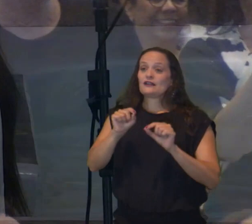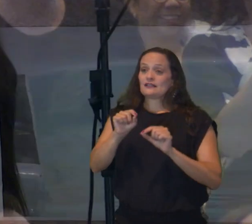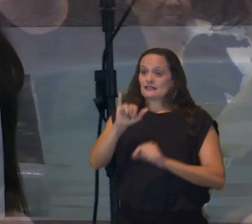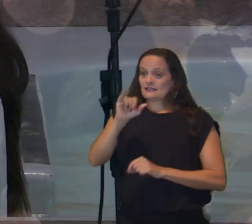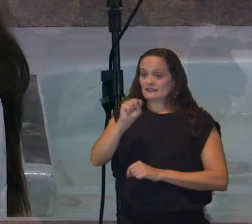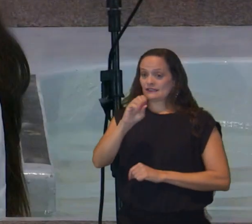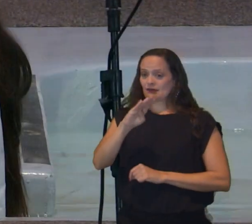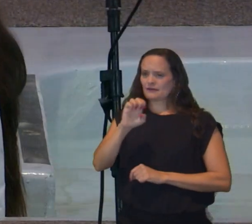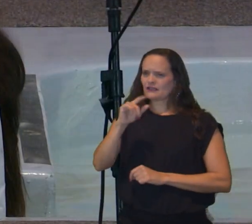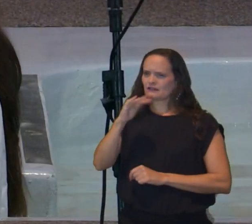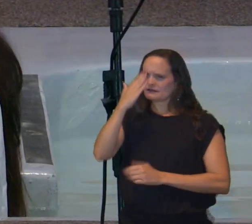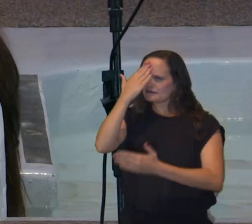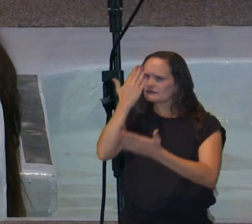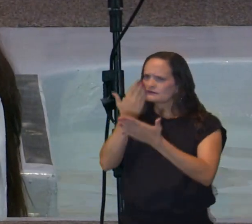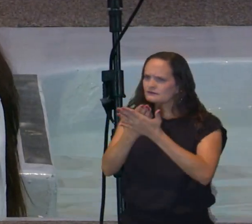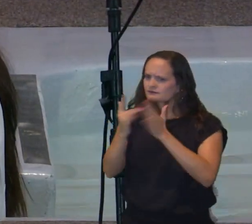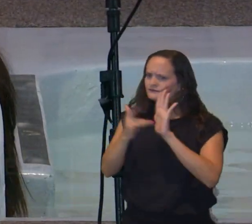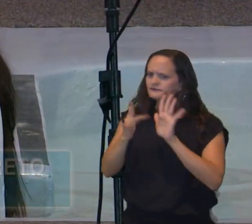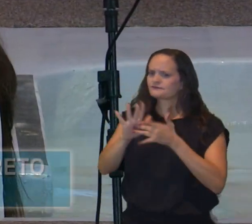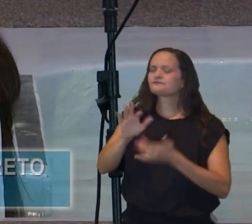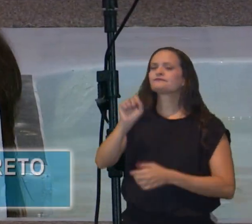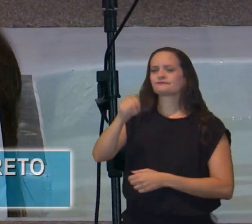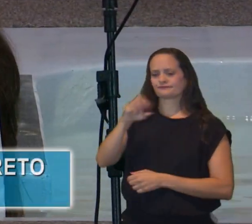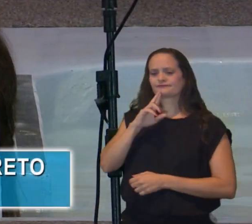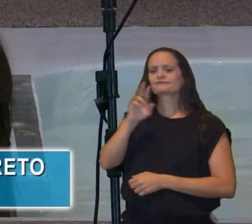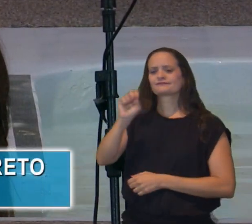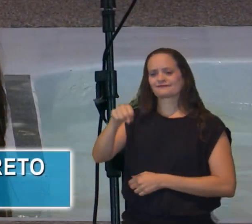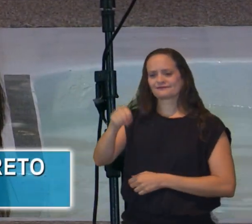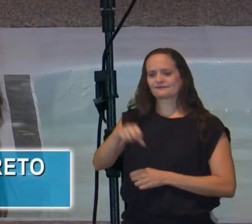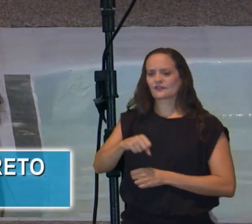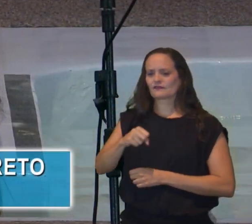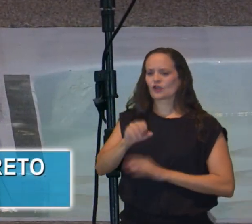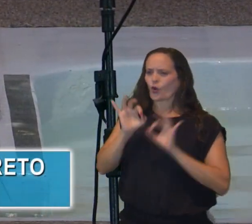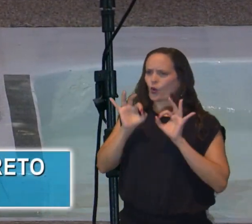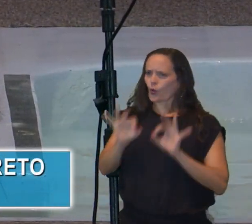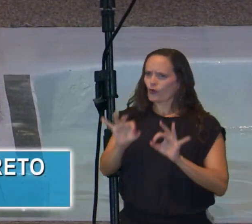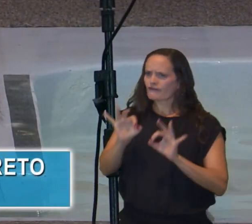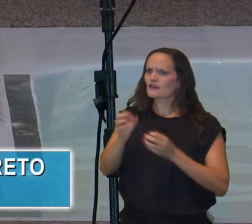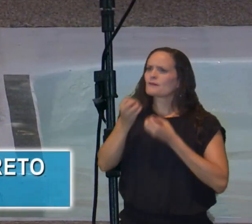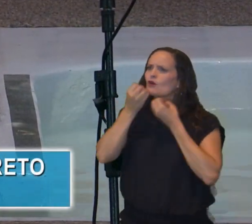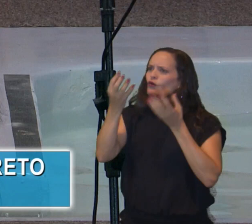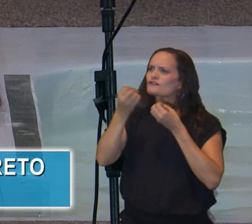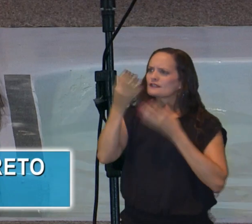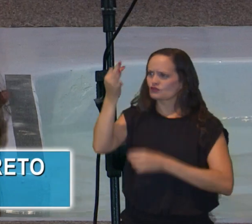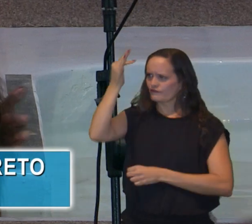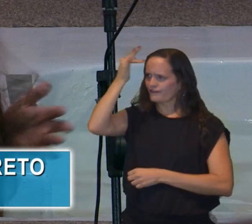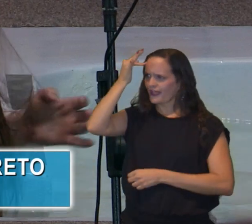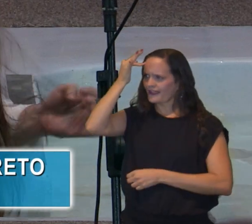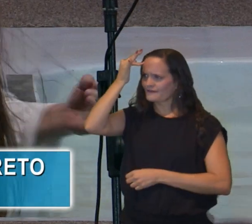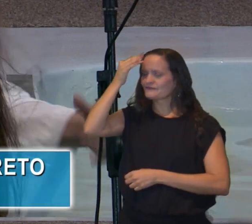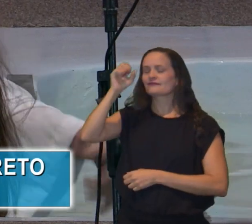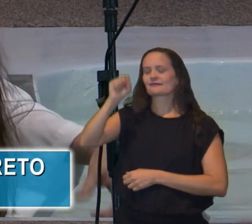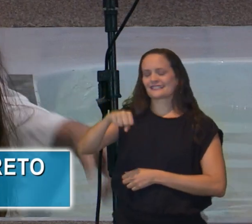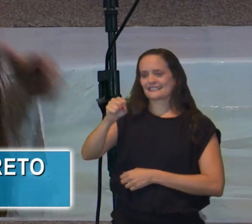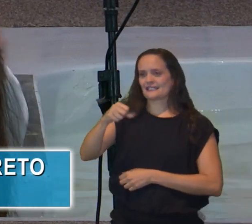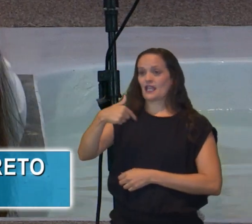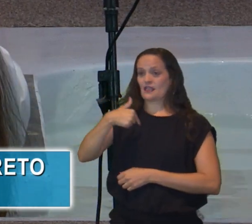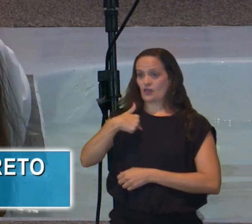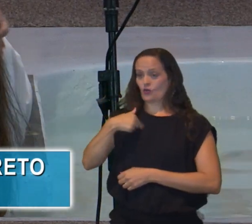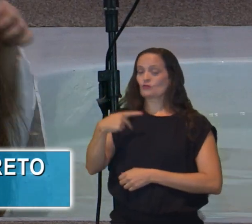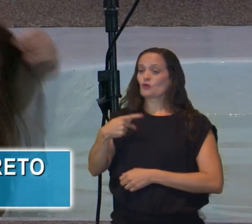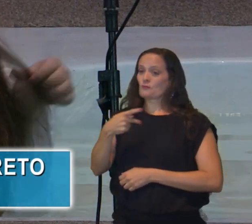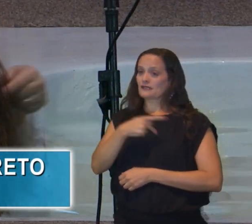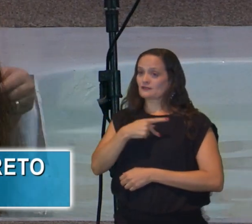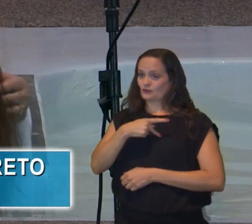você crê em Jesus Cristo? Sim. Você confirma a sua pública profissão de fé? Sim. Eu, como ministro